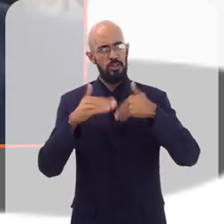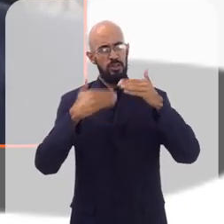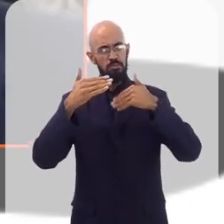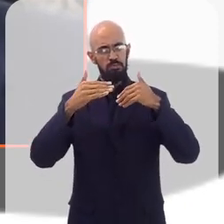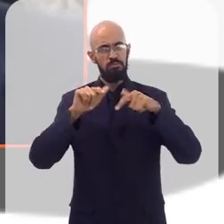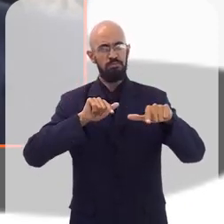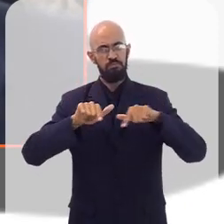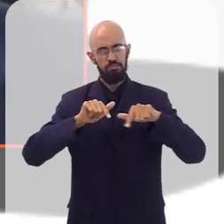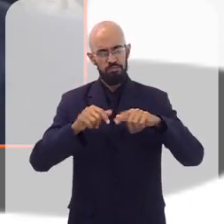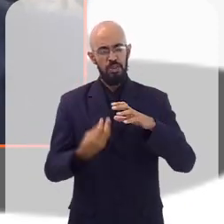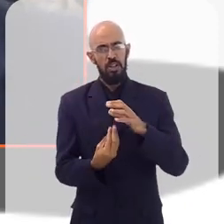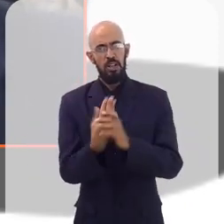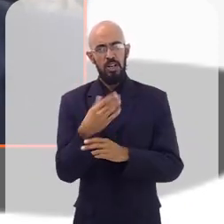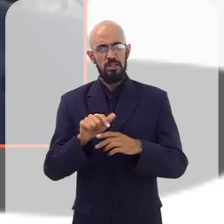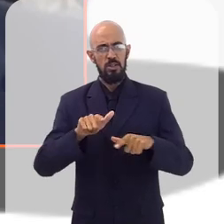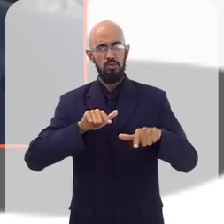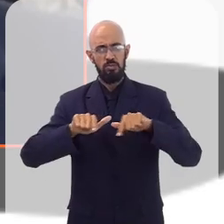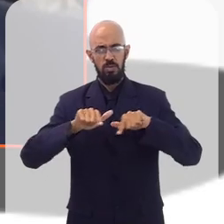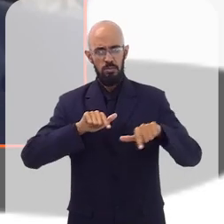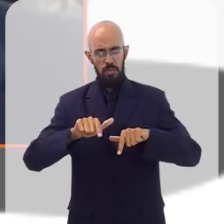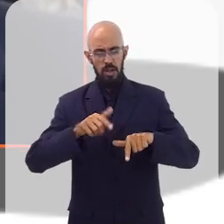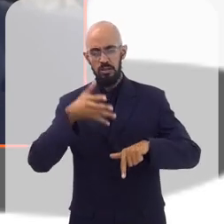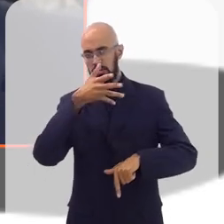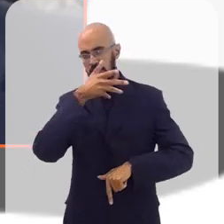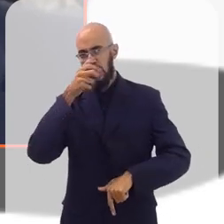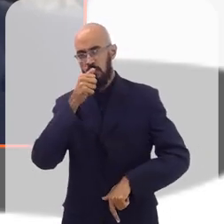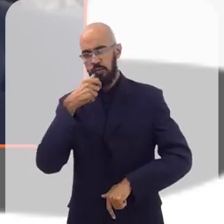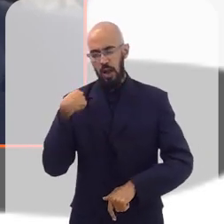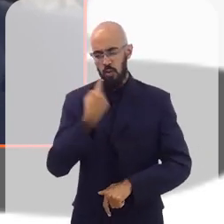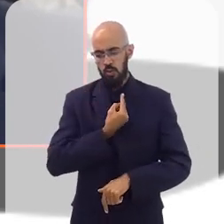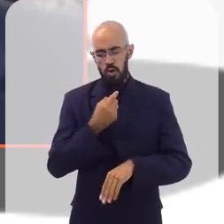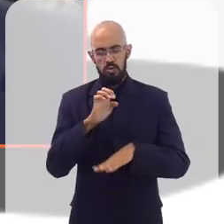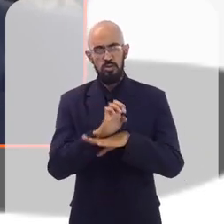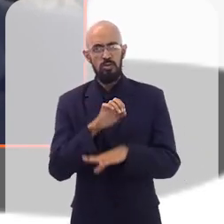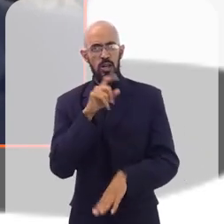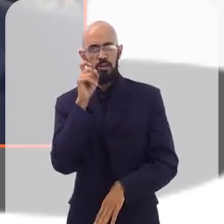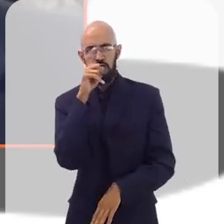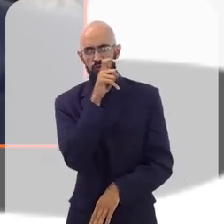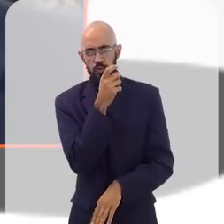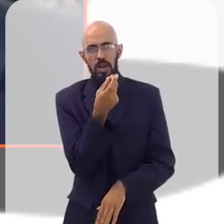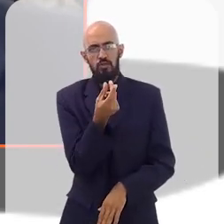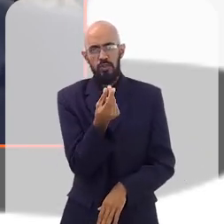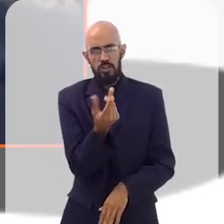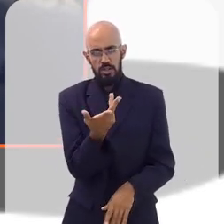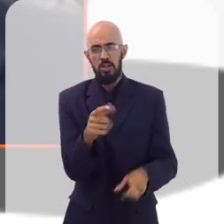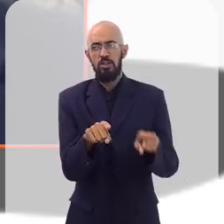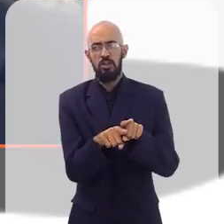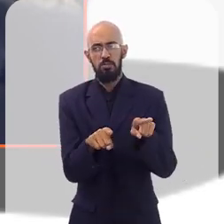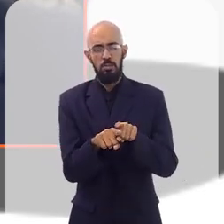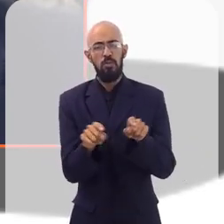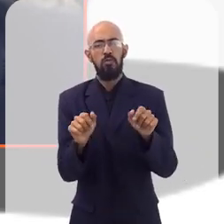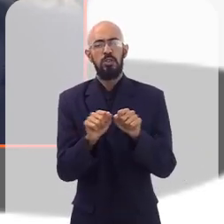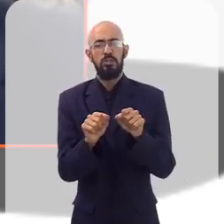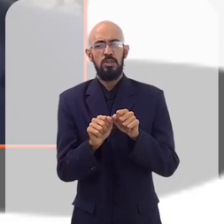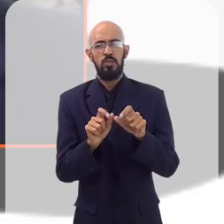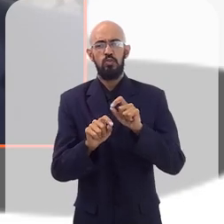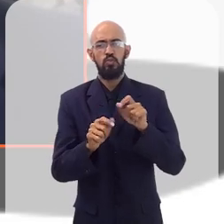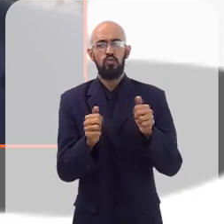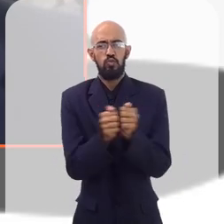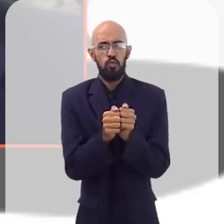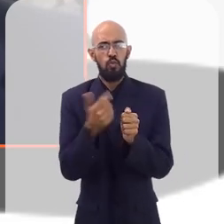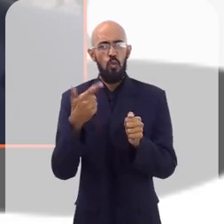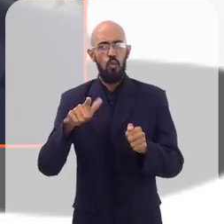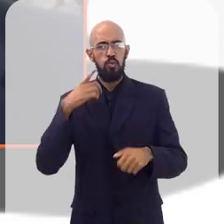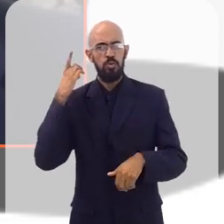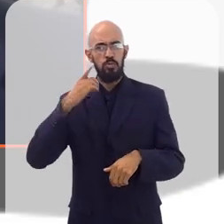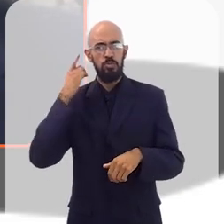Legislativa e a gente tem que trabalhar do muito desenvolvendo projeto de lei para gerar emprego salvar o nosso